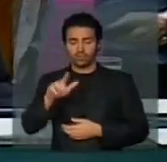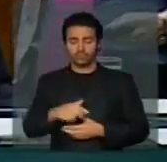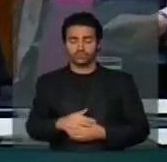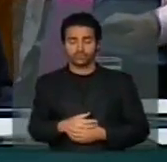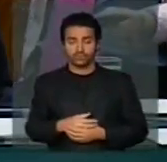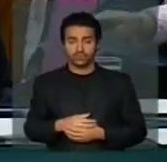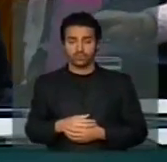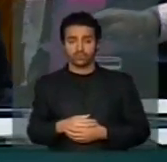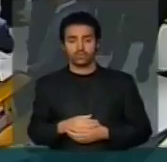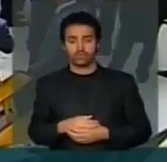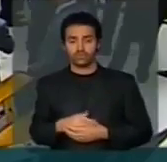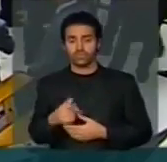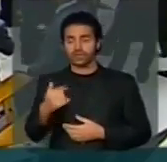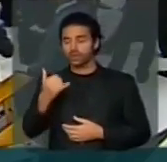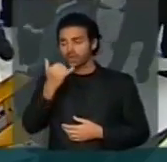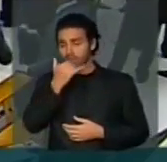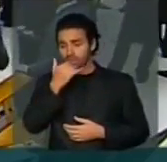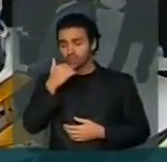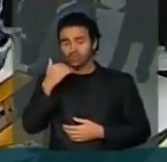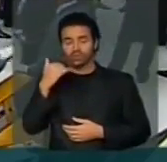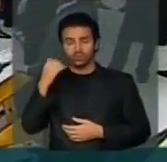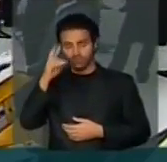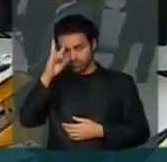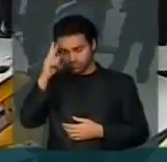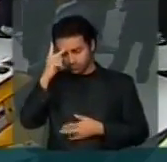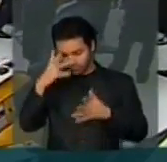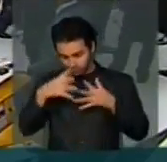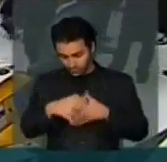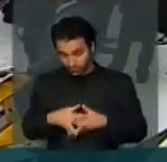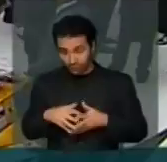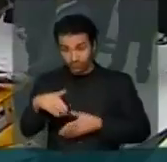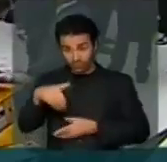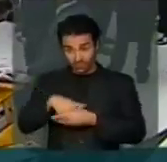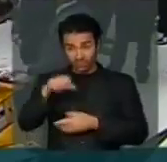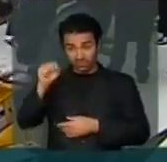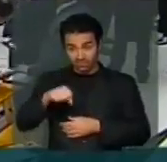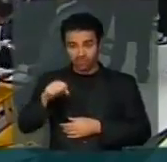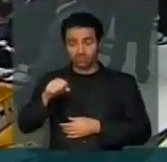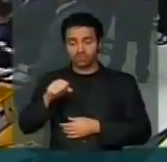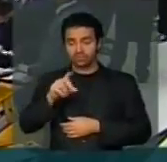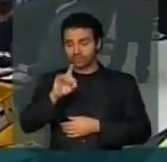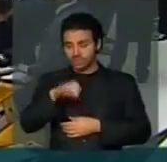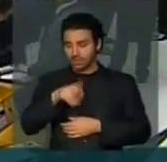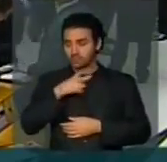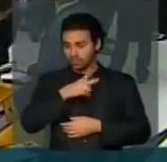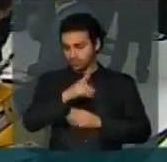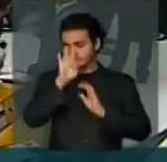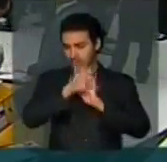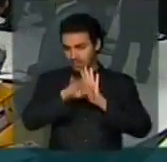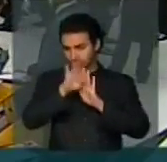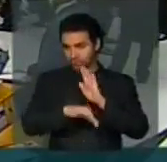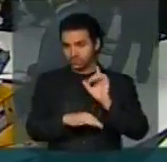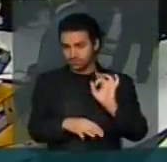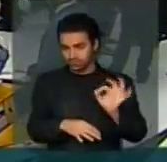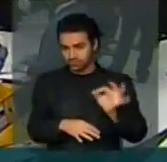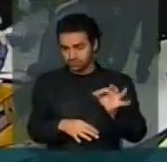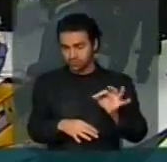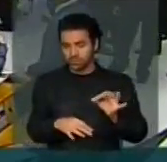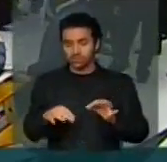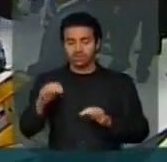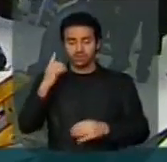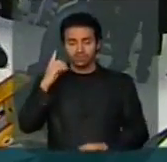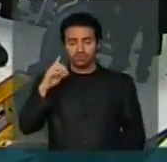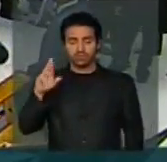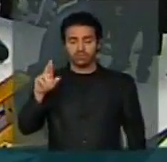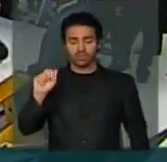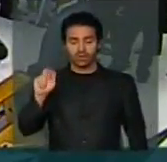Senhor presidente, eu me equivoquei. O voto de democratas é sim, por gentileza. Democratas é sim pela manutenção do texto. Senhor presidente. Deputado Raul Jugman.